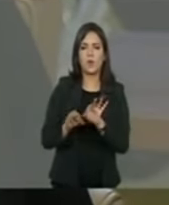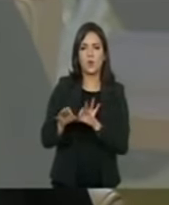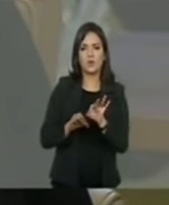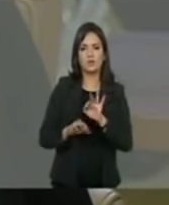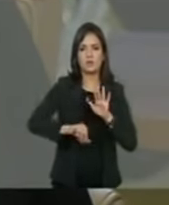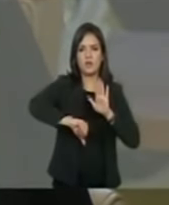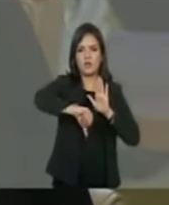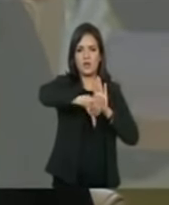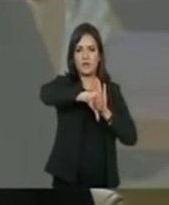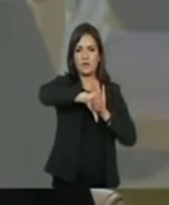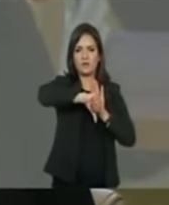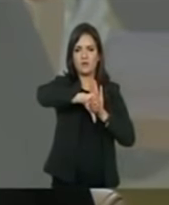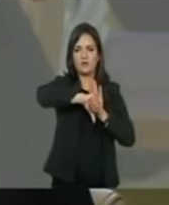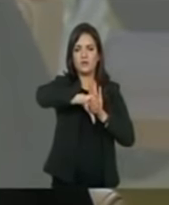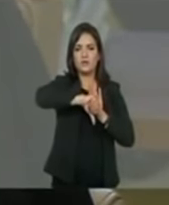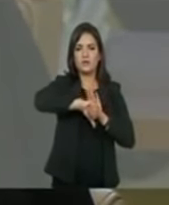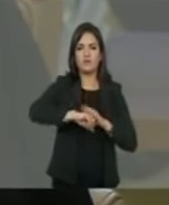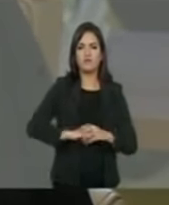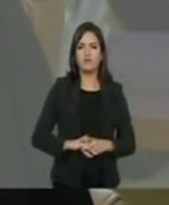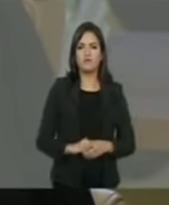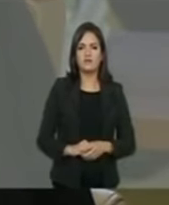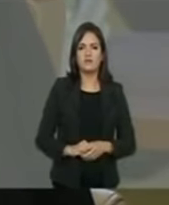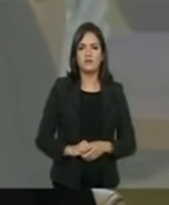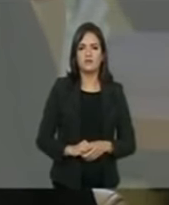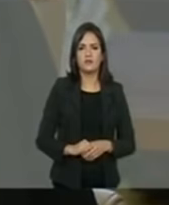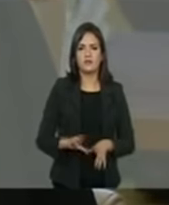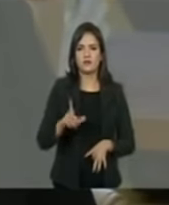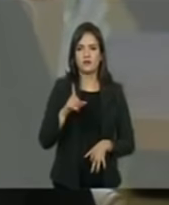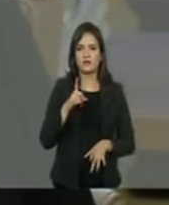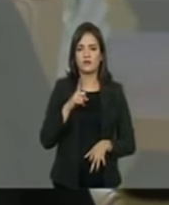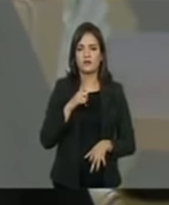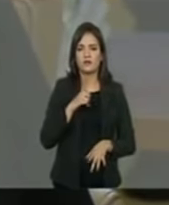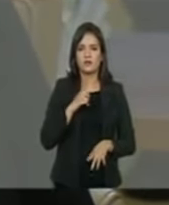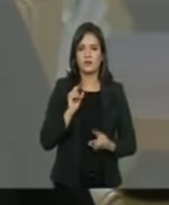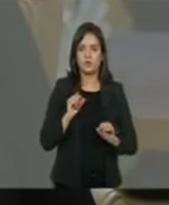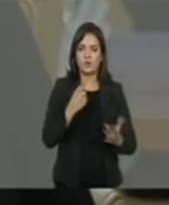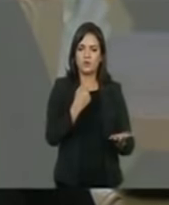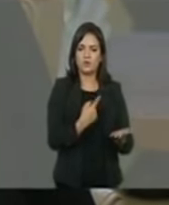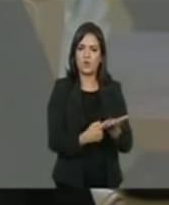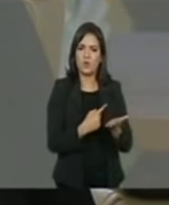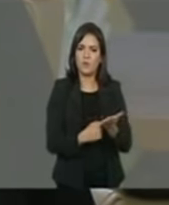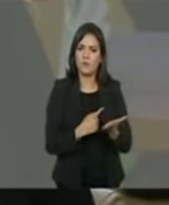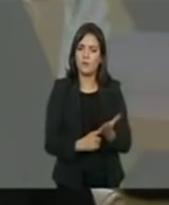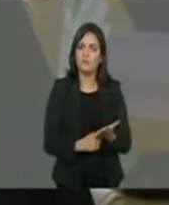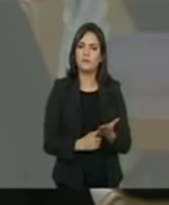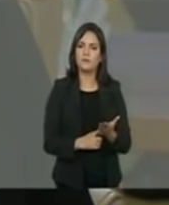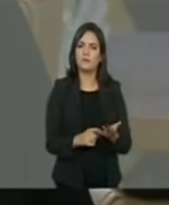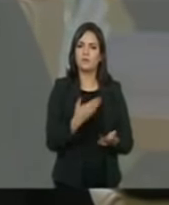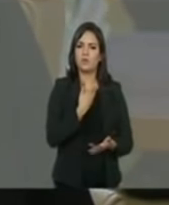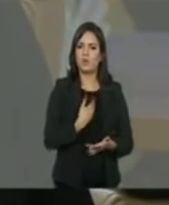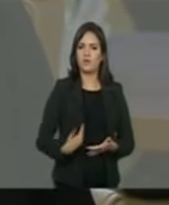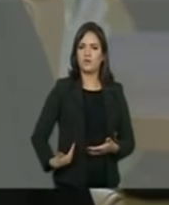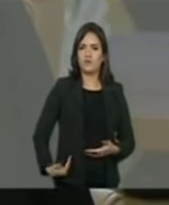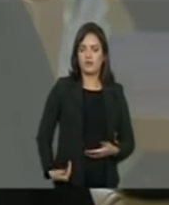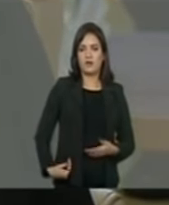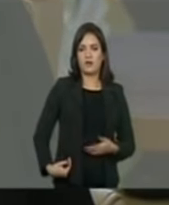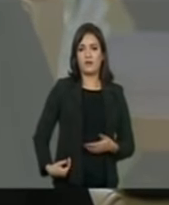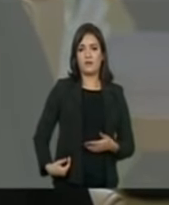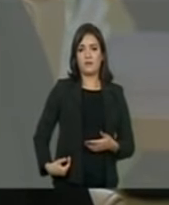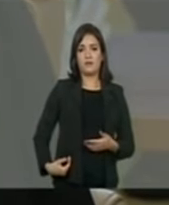constituída para dominar os mecanismos de ação governamental em detrimento do interesse público